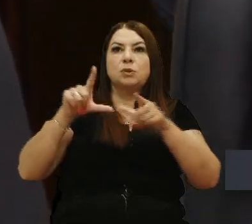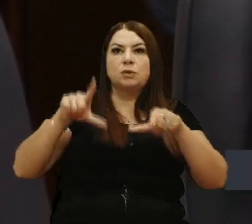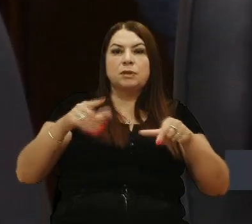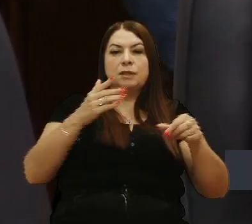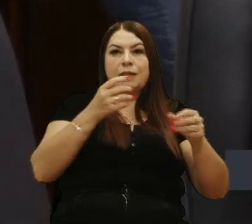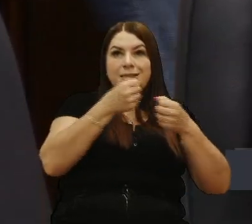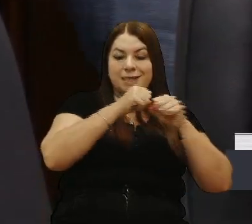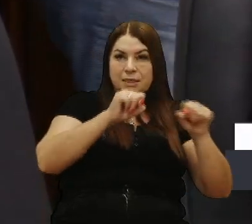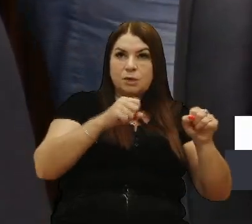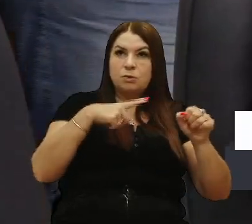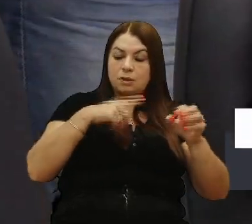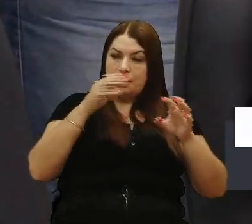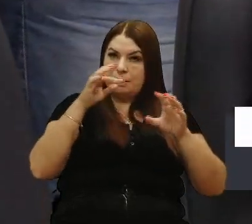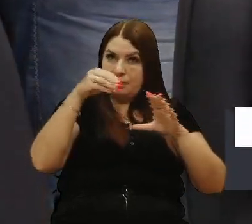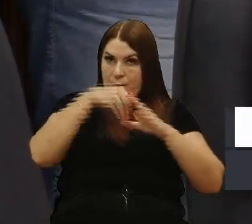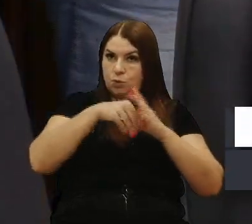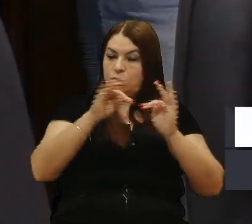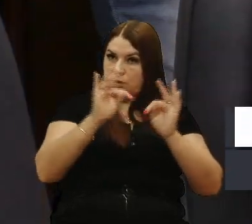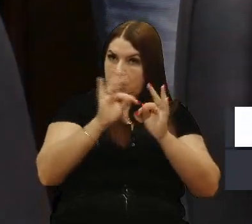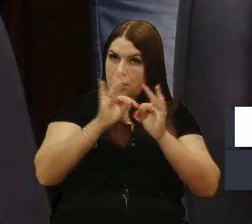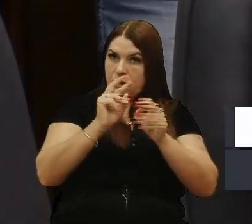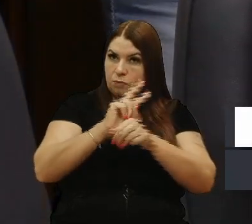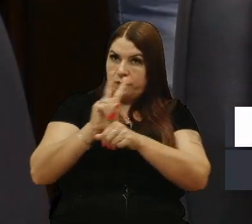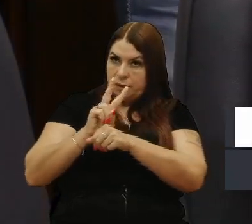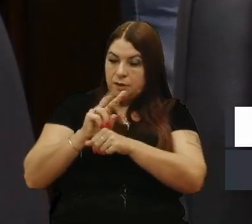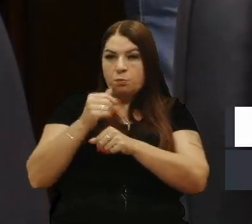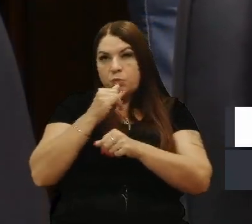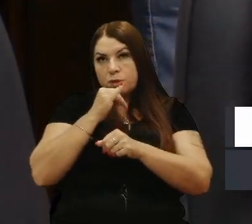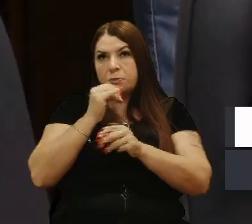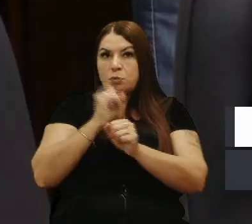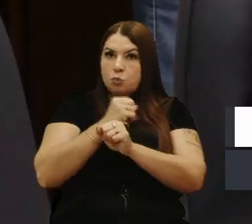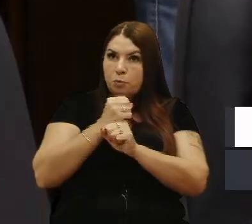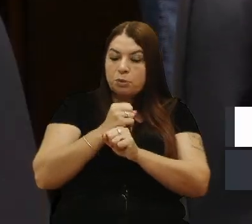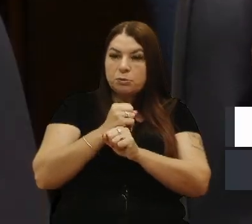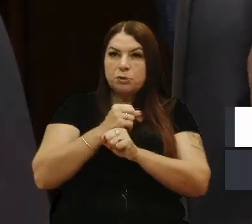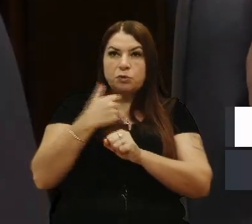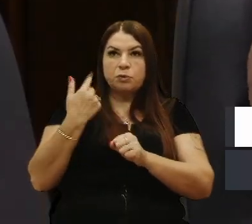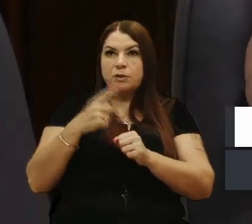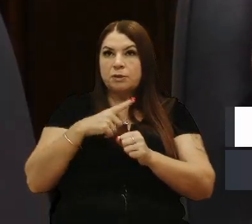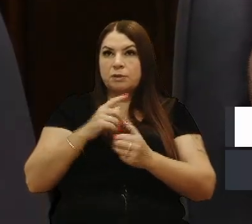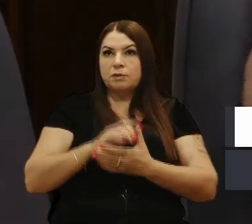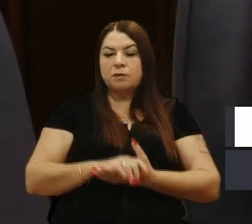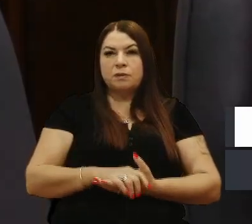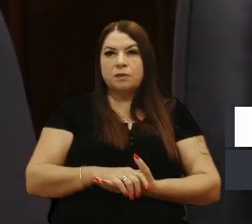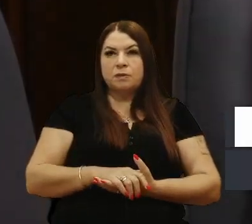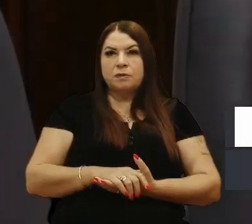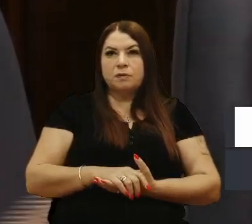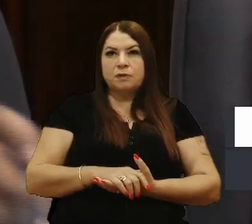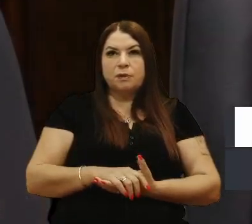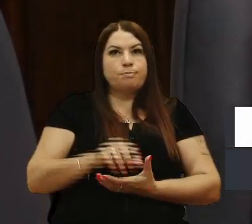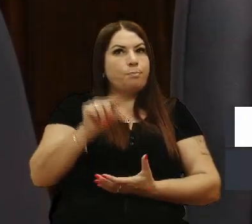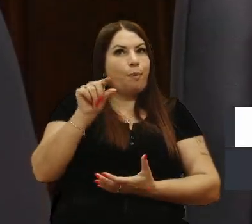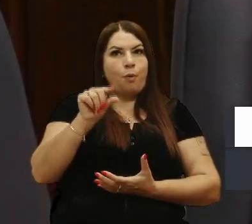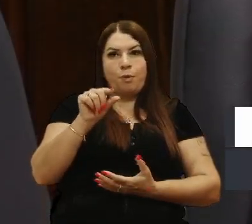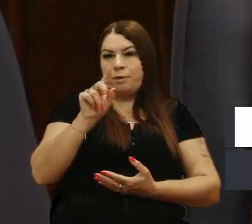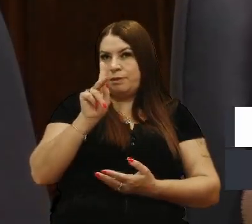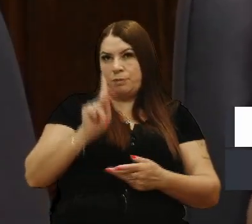que têm técnicos para fazer fiscalização, por exemplo, de obra, que nós temos um efetivo muito